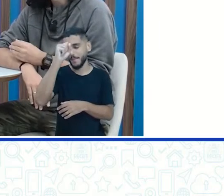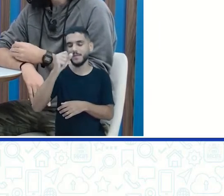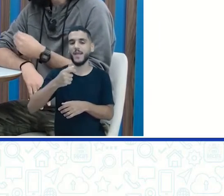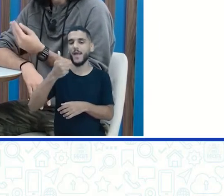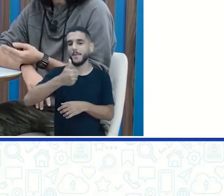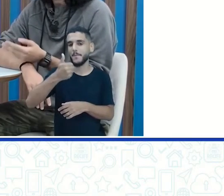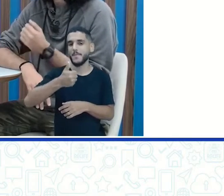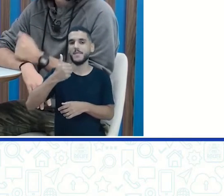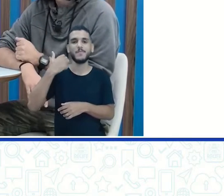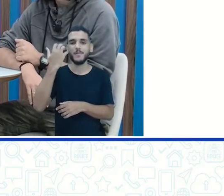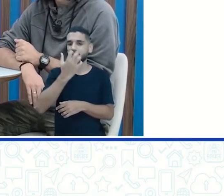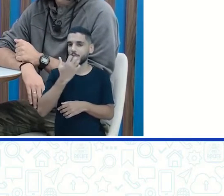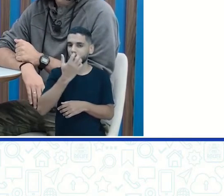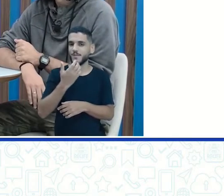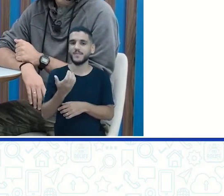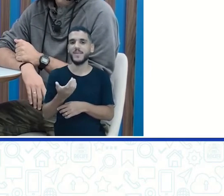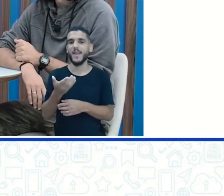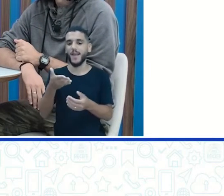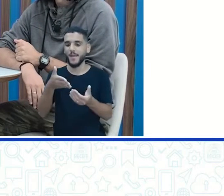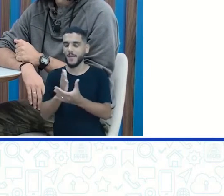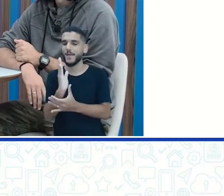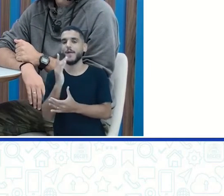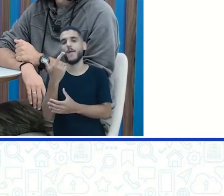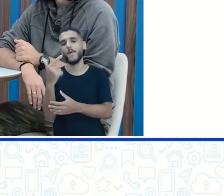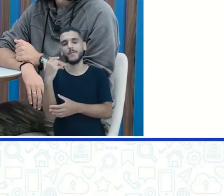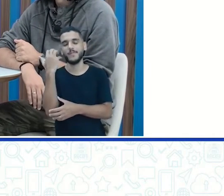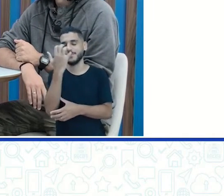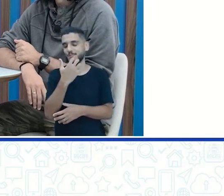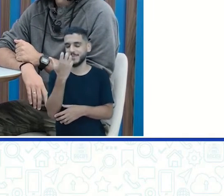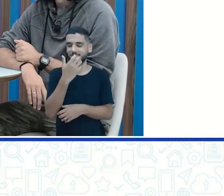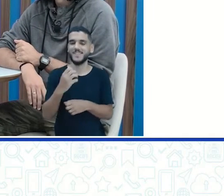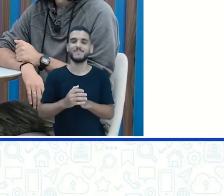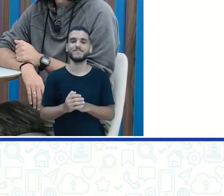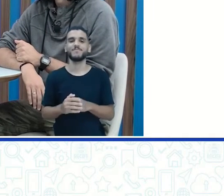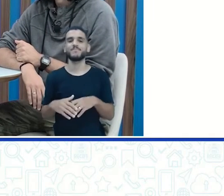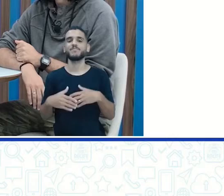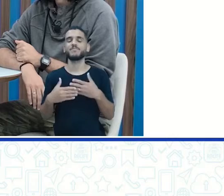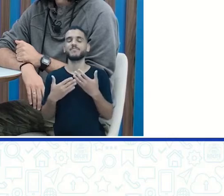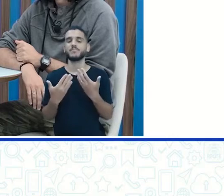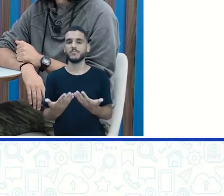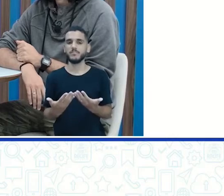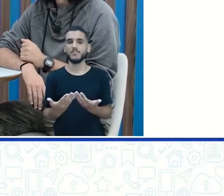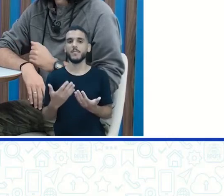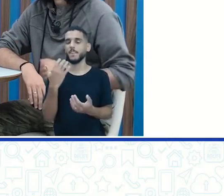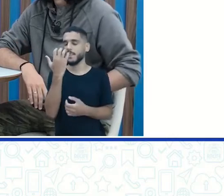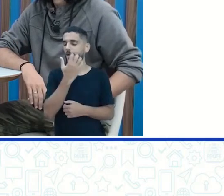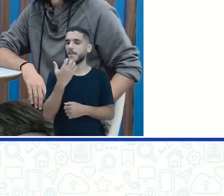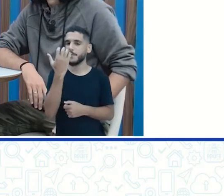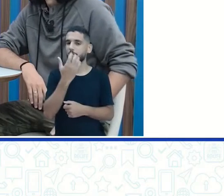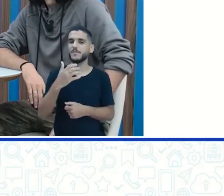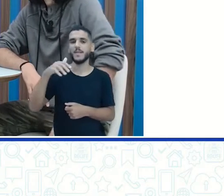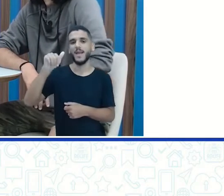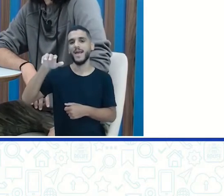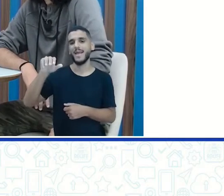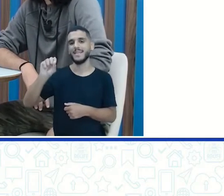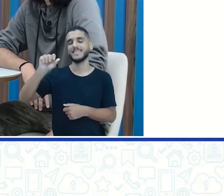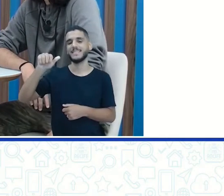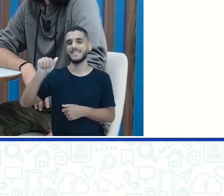e tenta ir para o Asa Branca. Isso, minha gente. E assim, o Asa Branca, eu notei